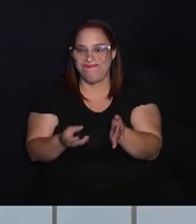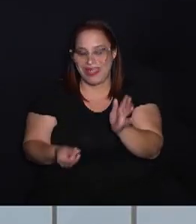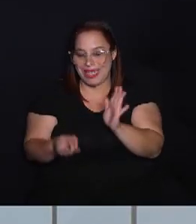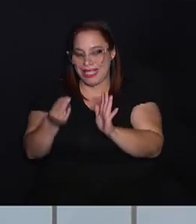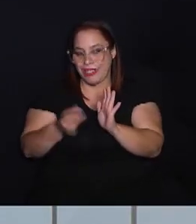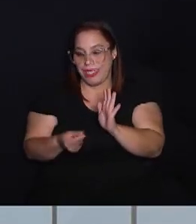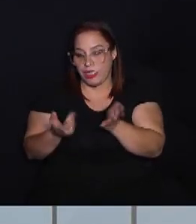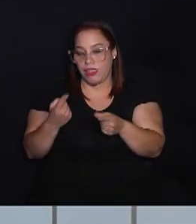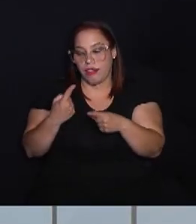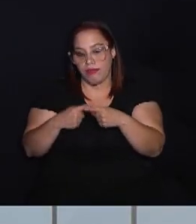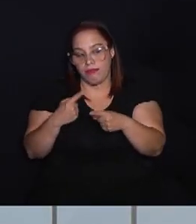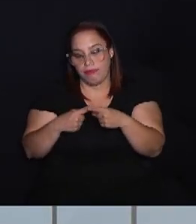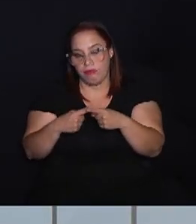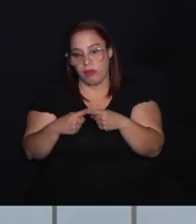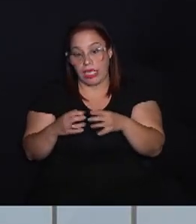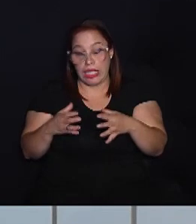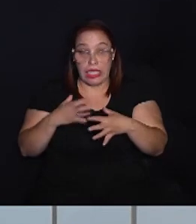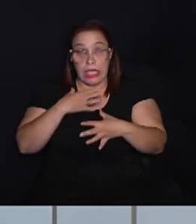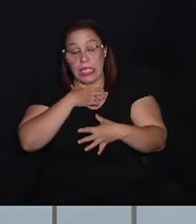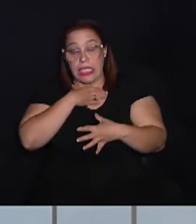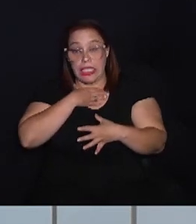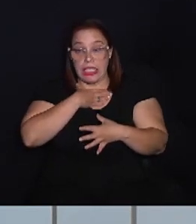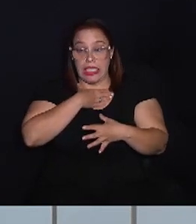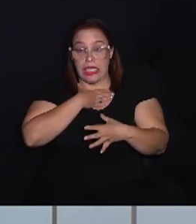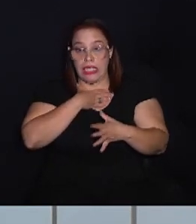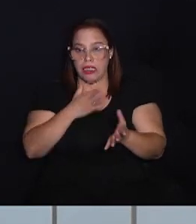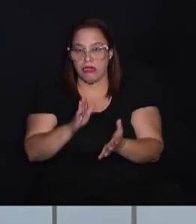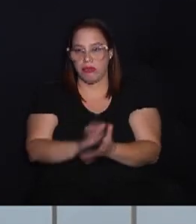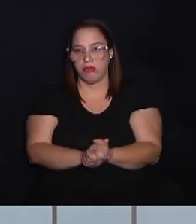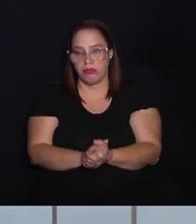diz respeito ao financiamento. Cerca de 30%,